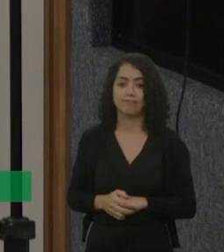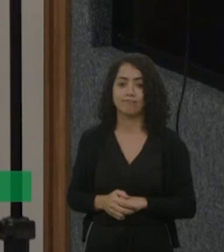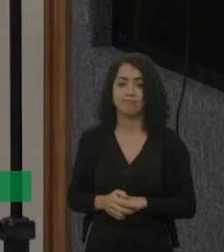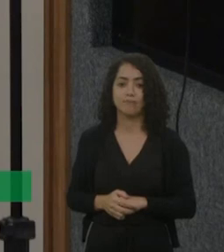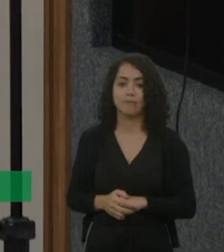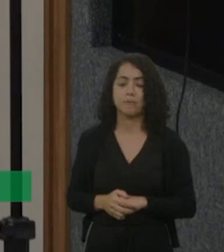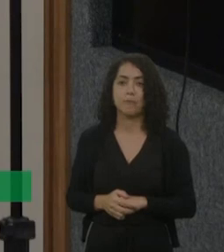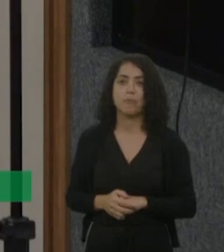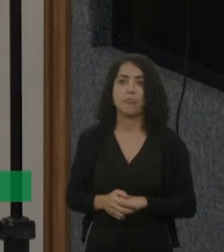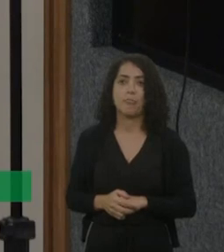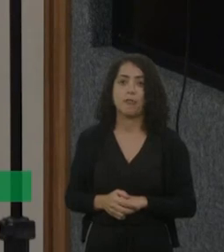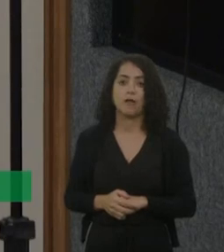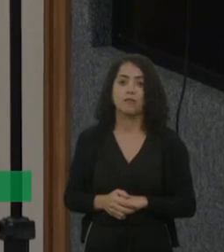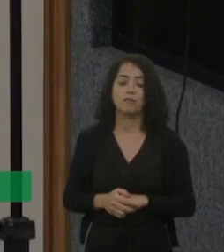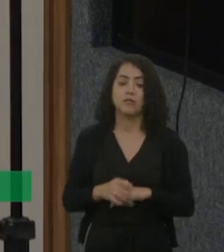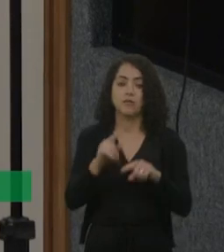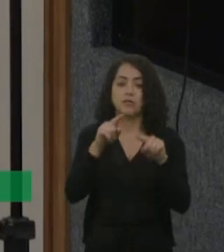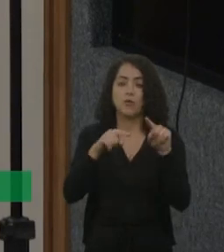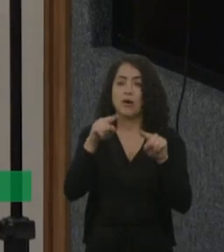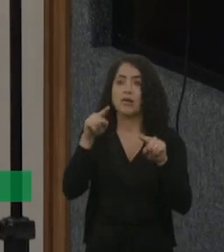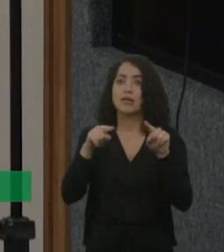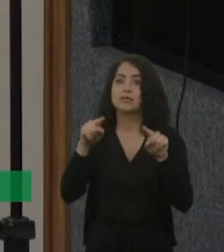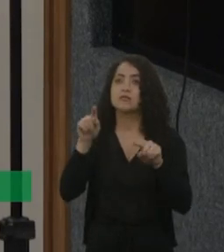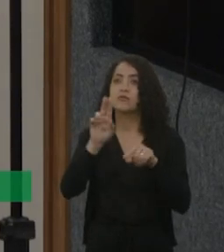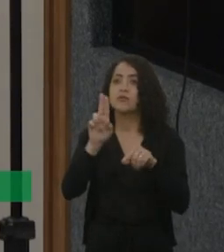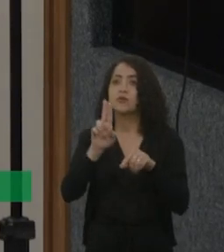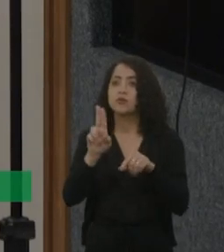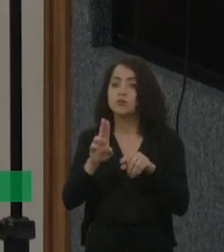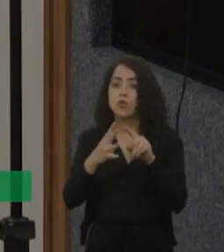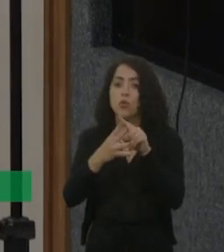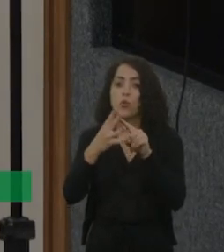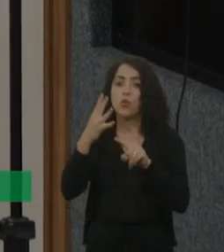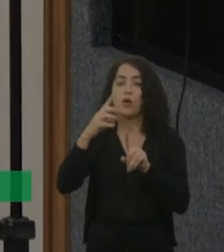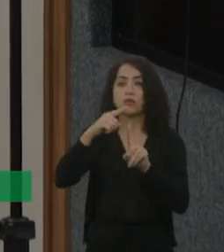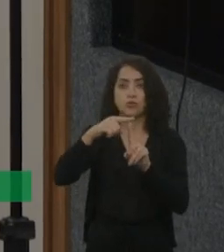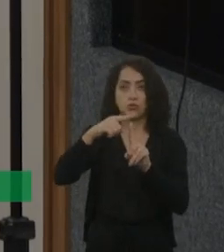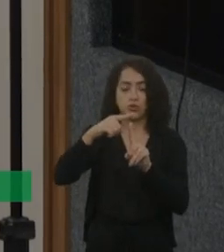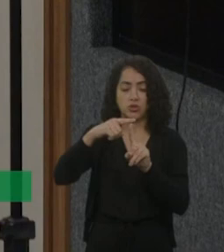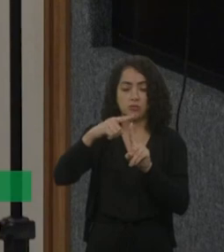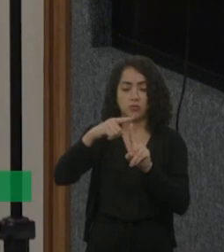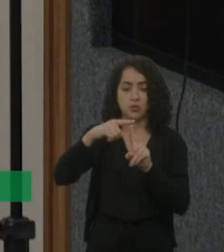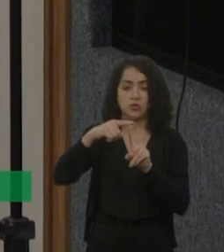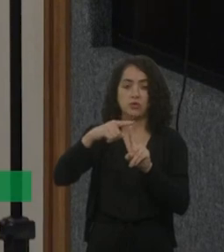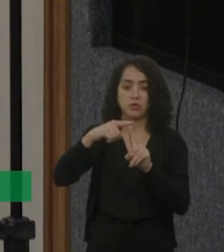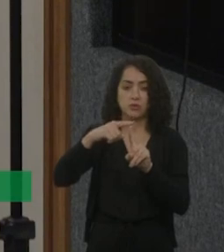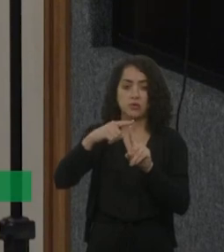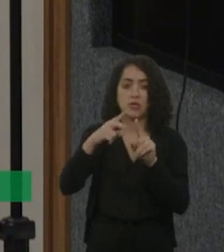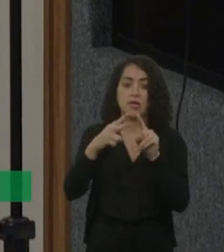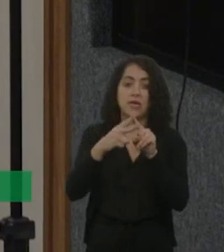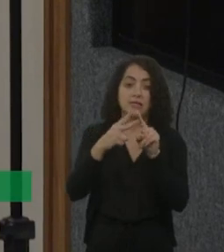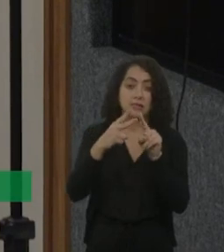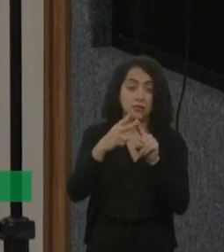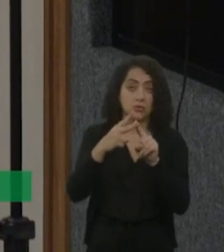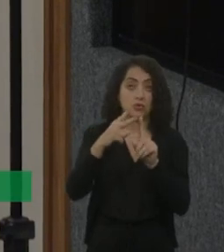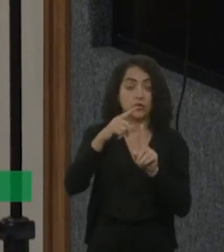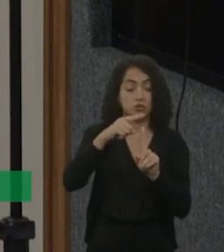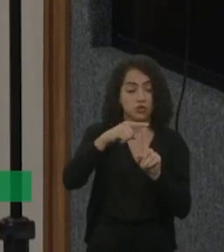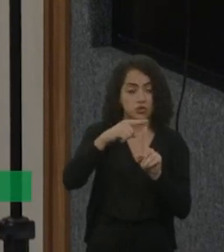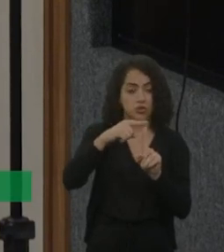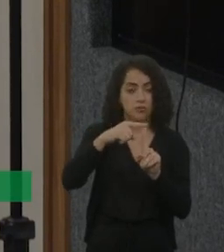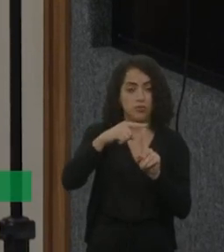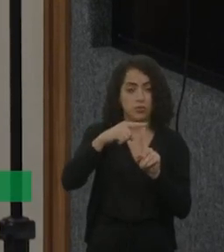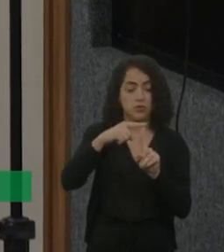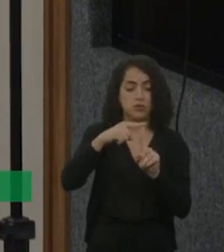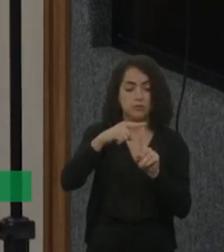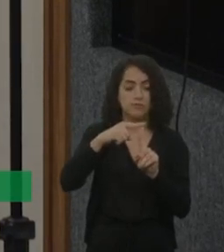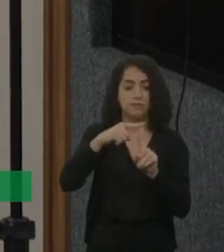Então, aqui a classificação, né? Nós temos basicamente 4 tipos de Niemann-Pick, tá? Esses 2 tipos aqui, eles não